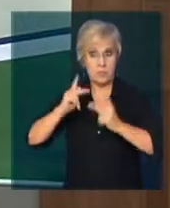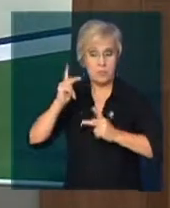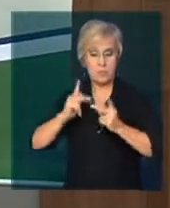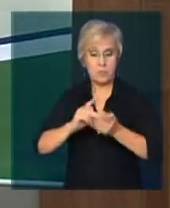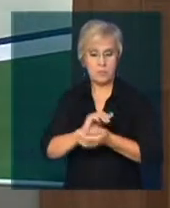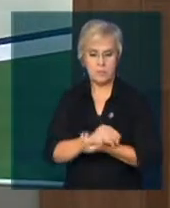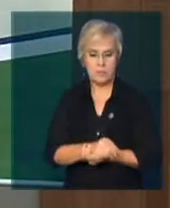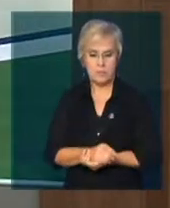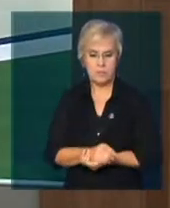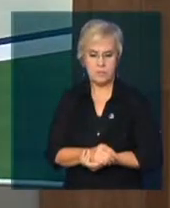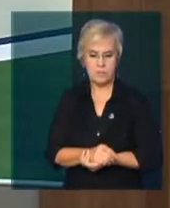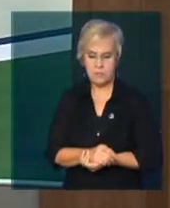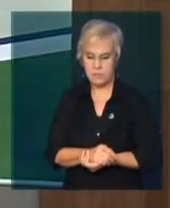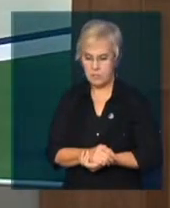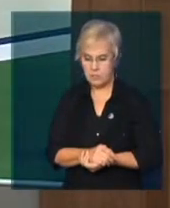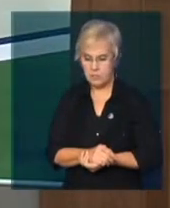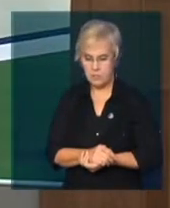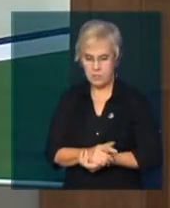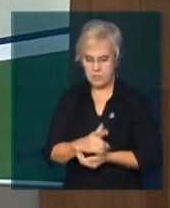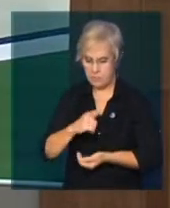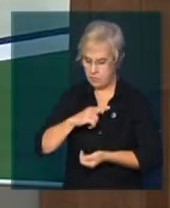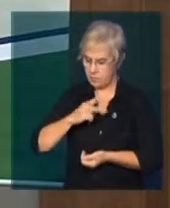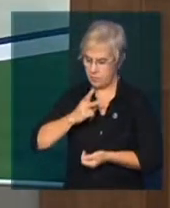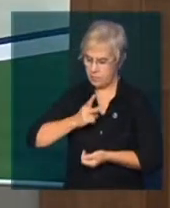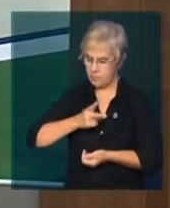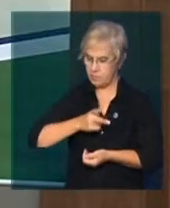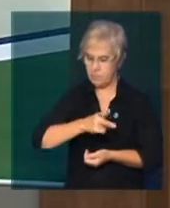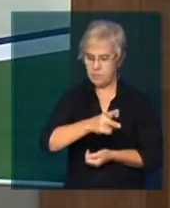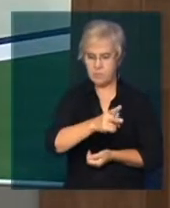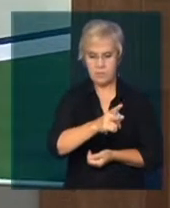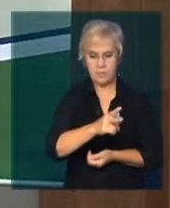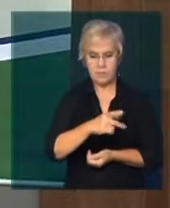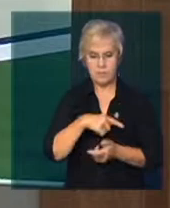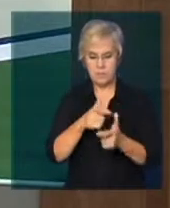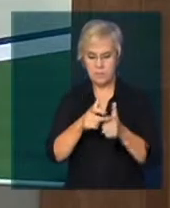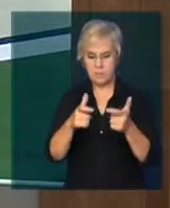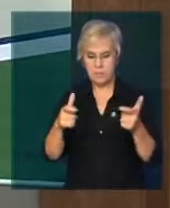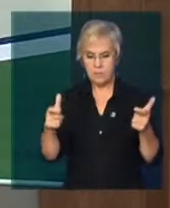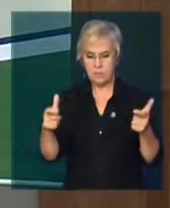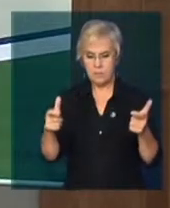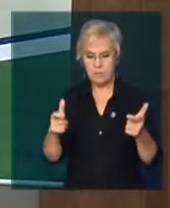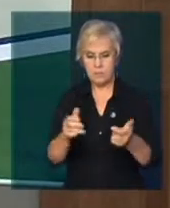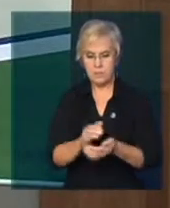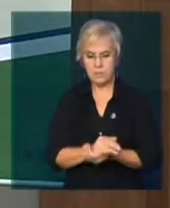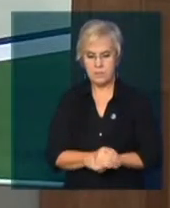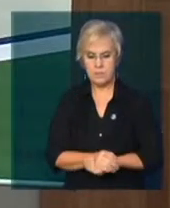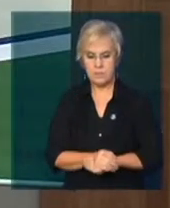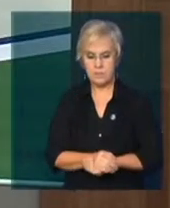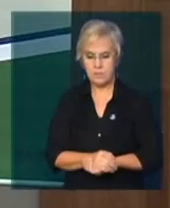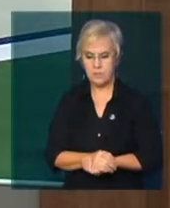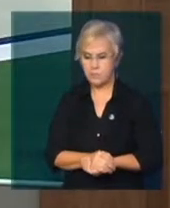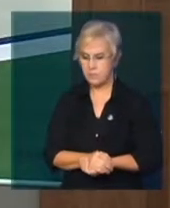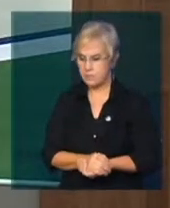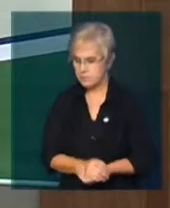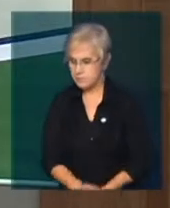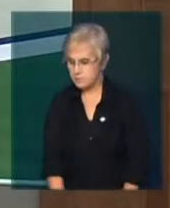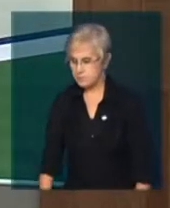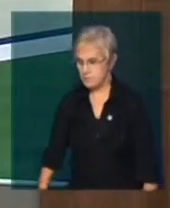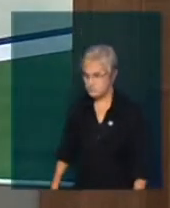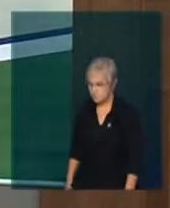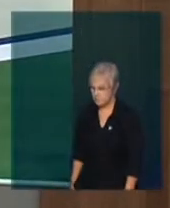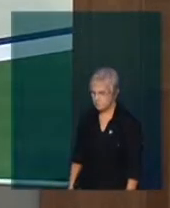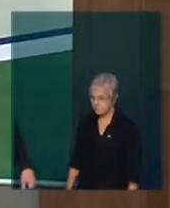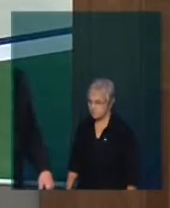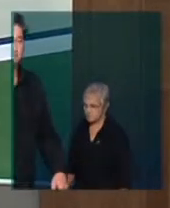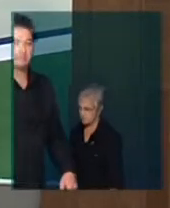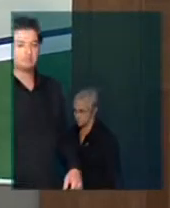eu digo ainda porque está decrescendo, é a simpatia do povo brasileiro ainda, é o